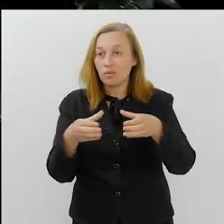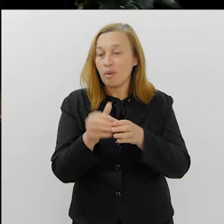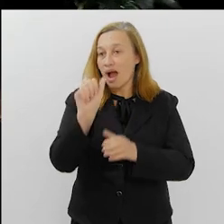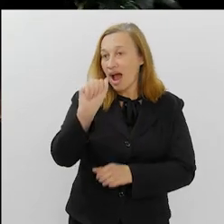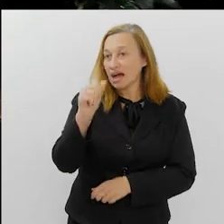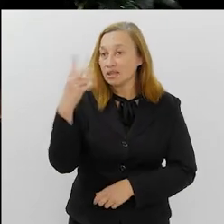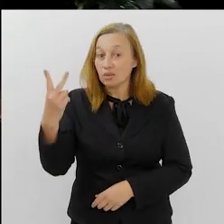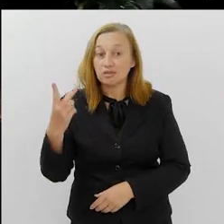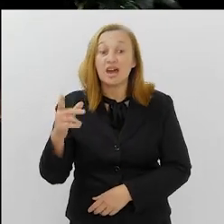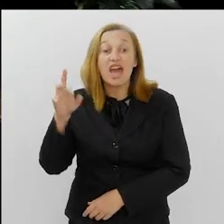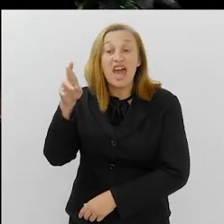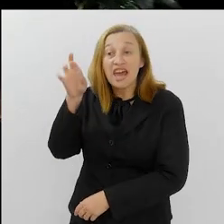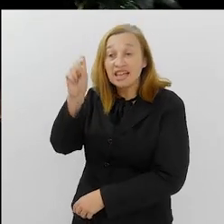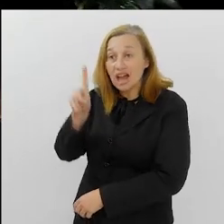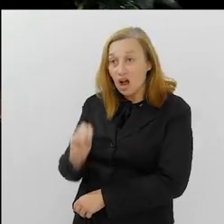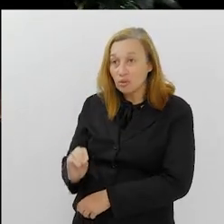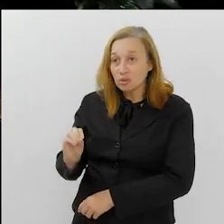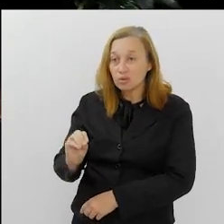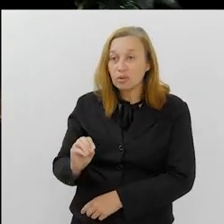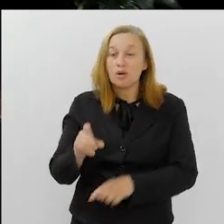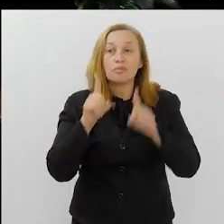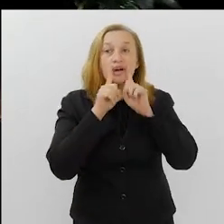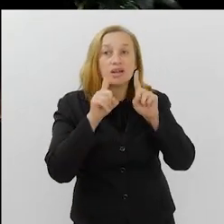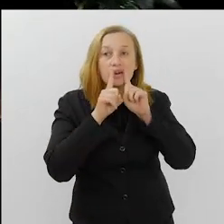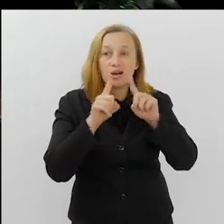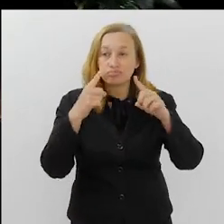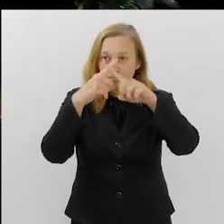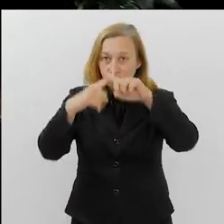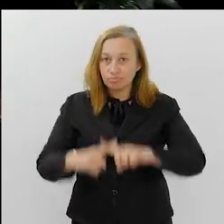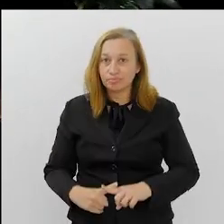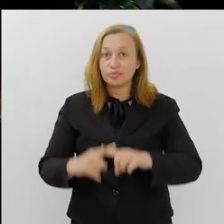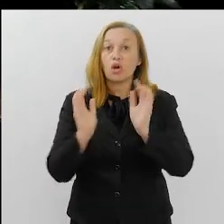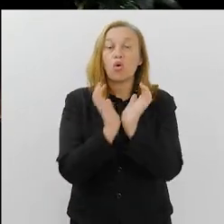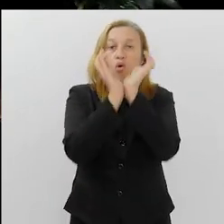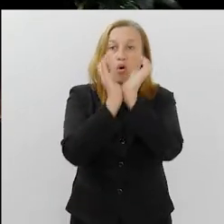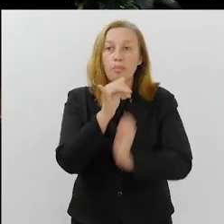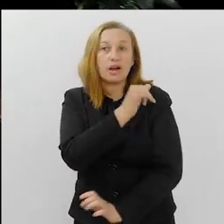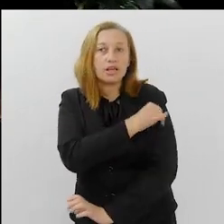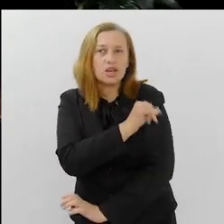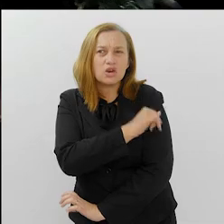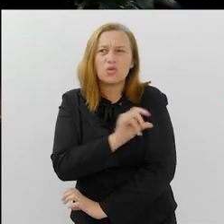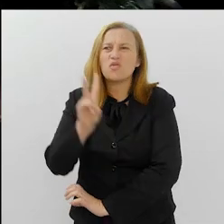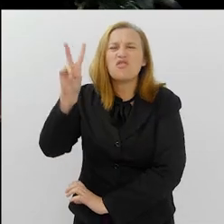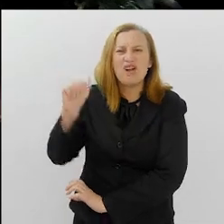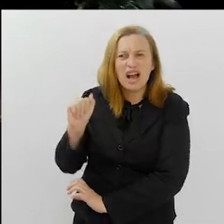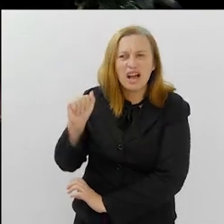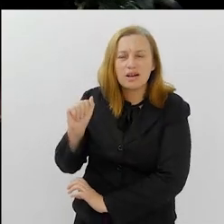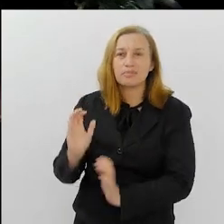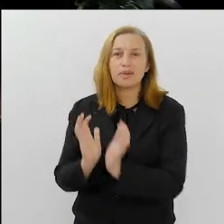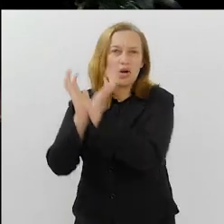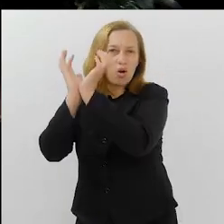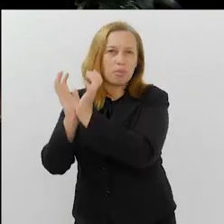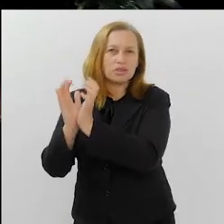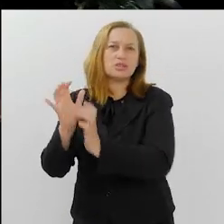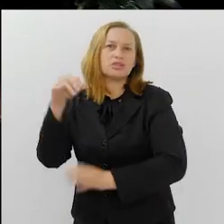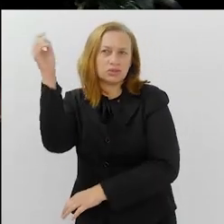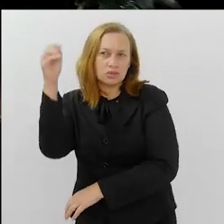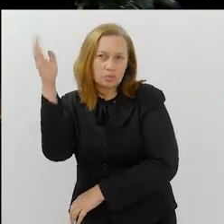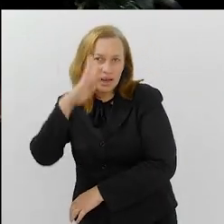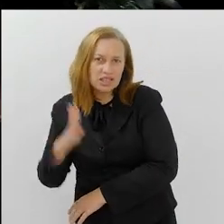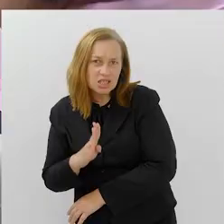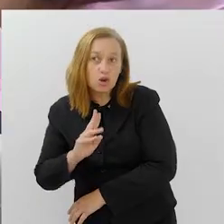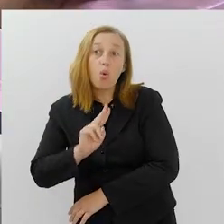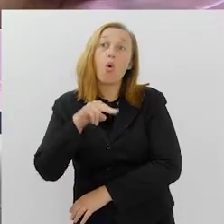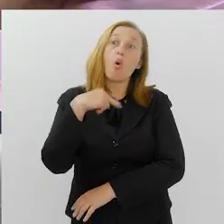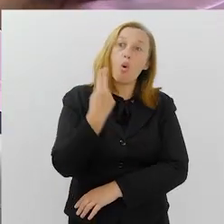o Maricá ainda está disputando a Copa Rio. É, a Copa Rio, que vale vaga para a Copa do Brasil. Vale para a